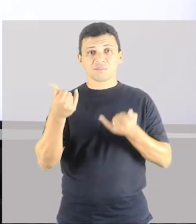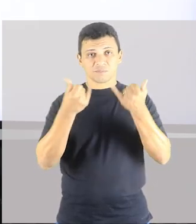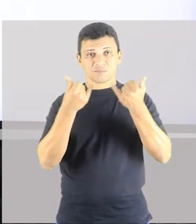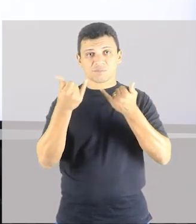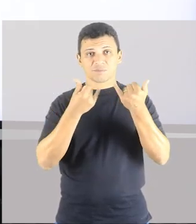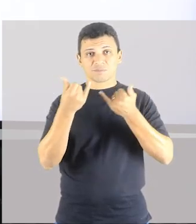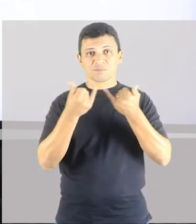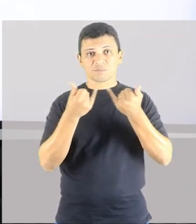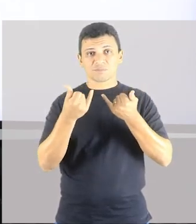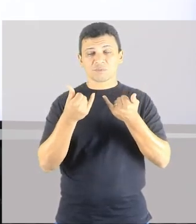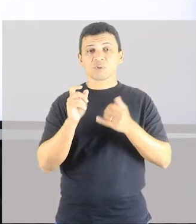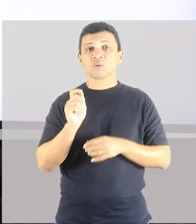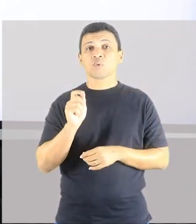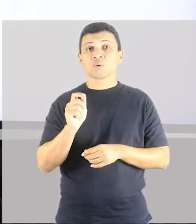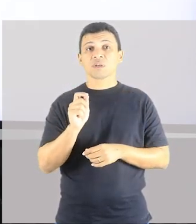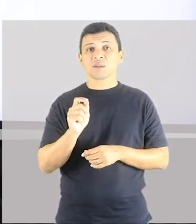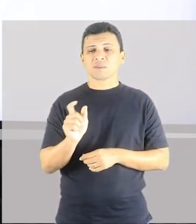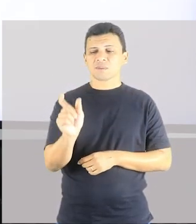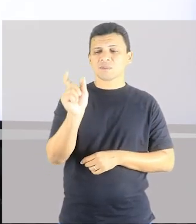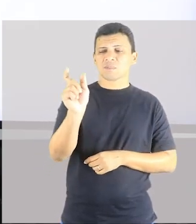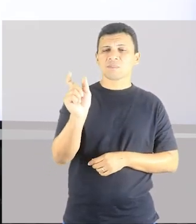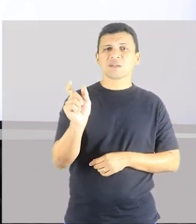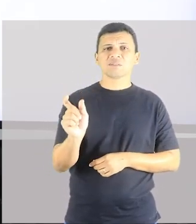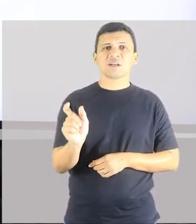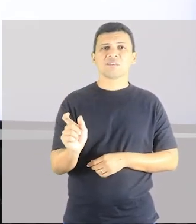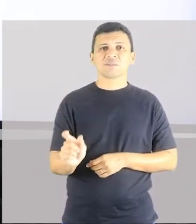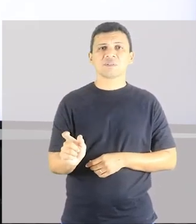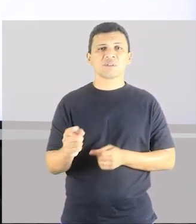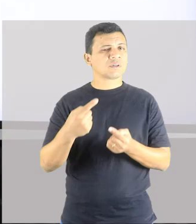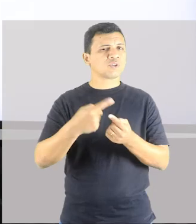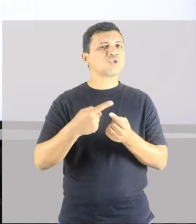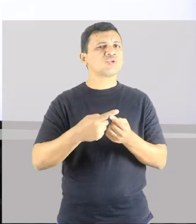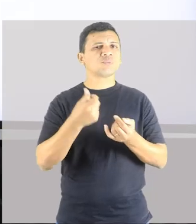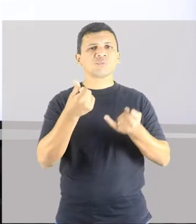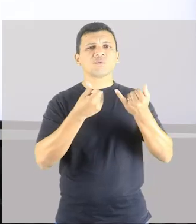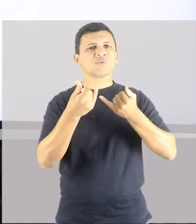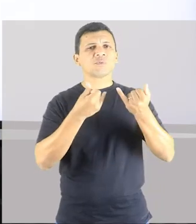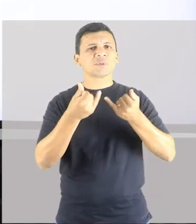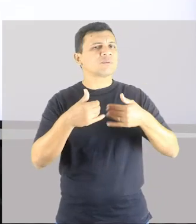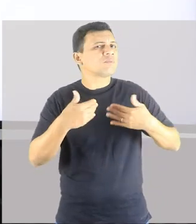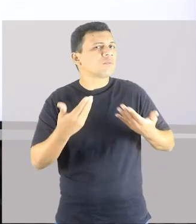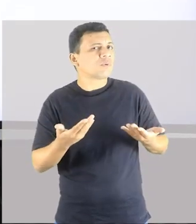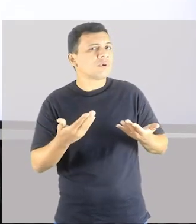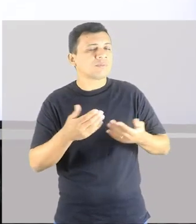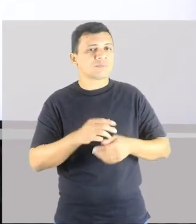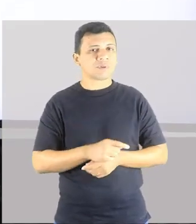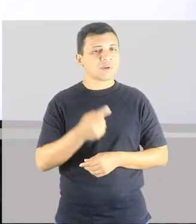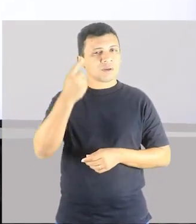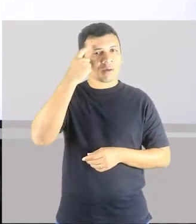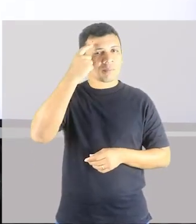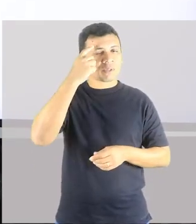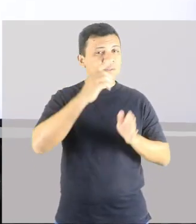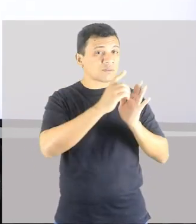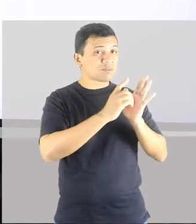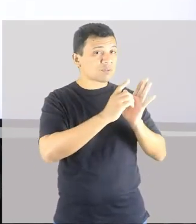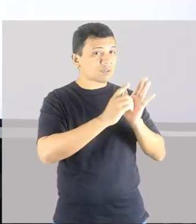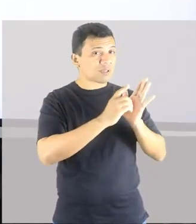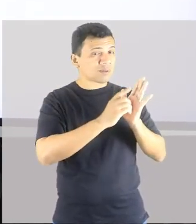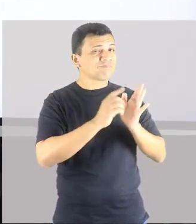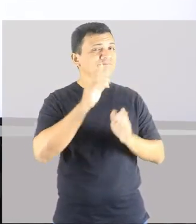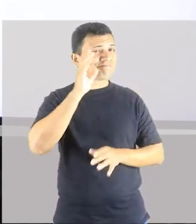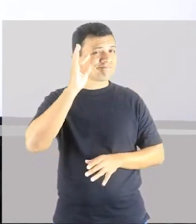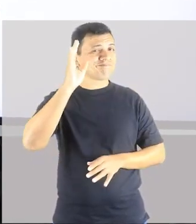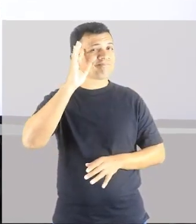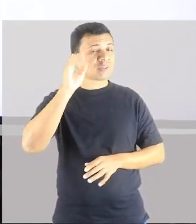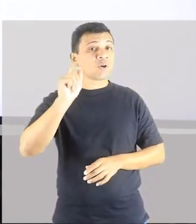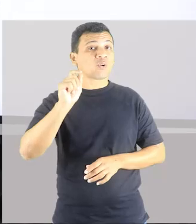informação sobre palavras. Que tipo de informação? Quando a gente pensa em dicionário, eu imagino que na sua cabeça já vem aquela